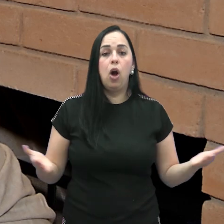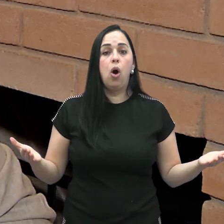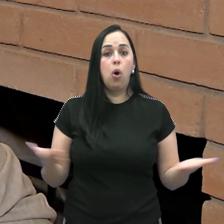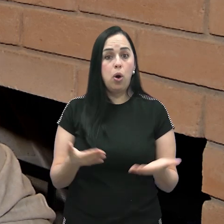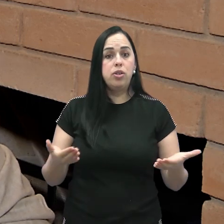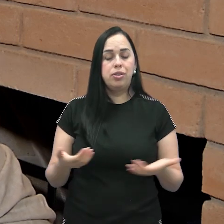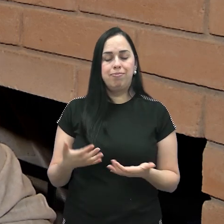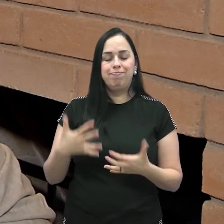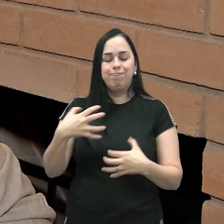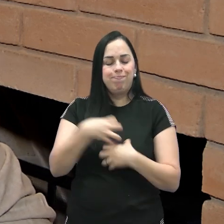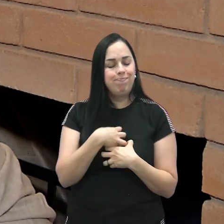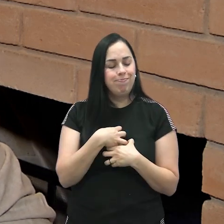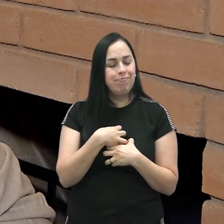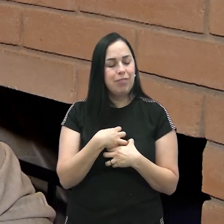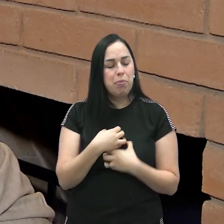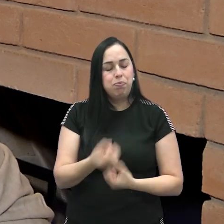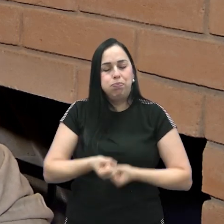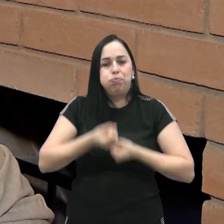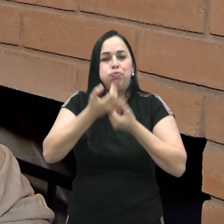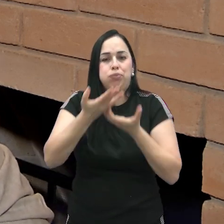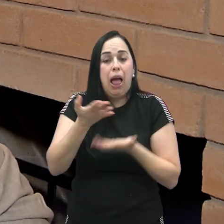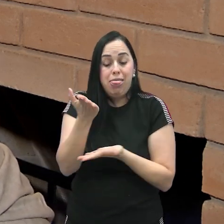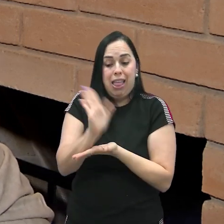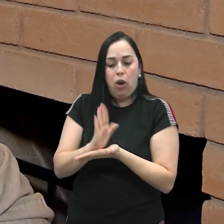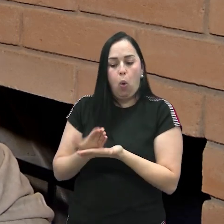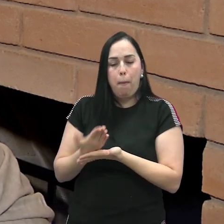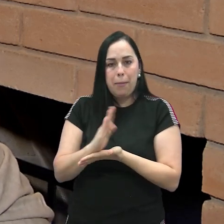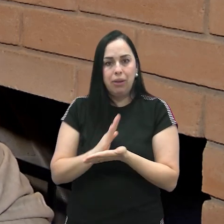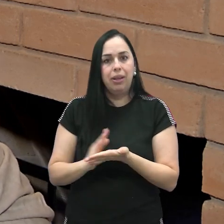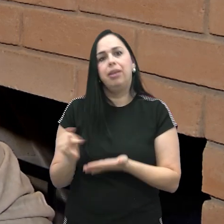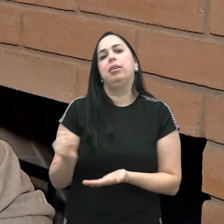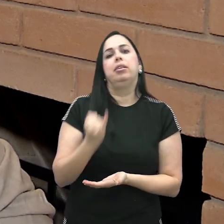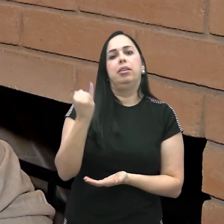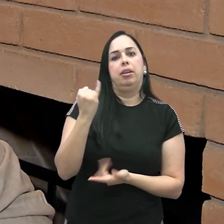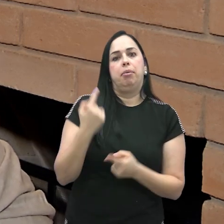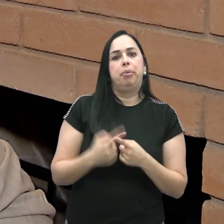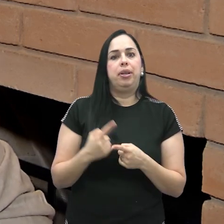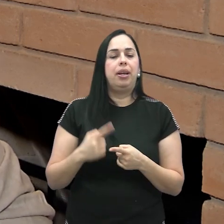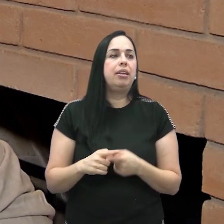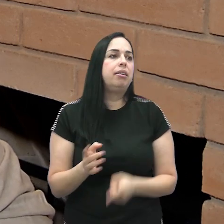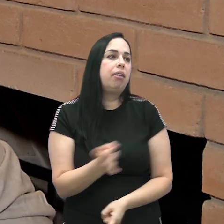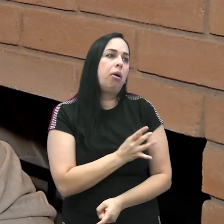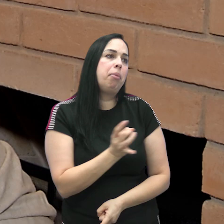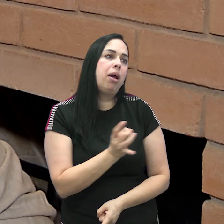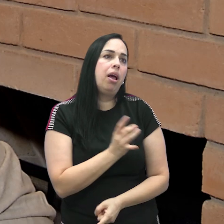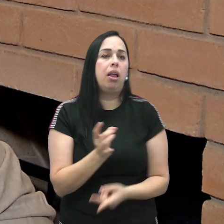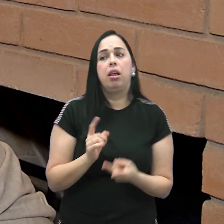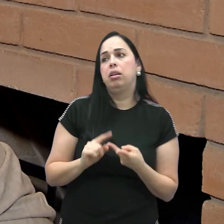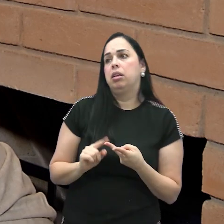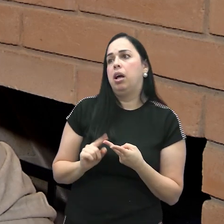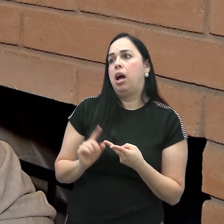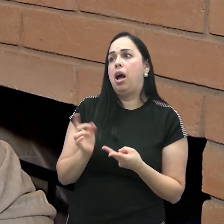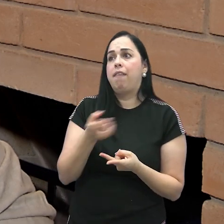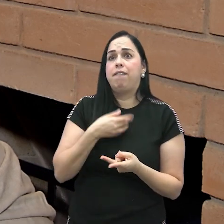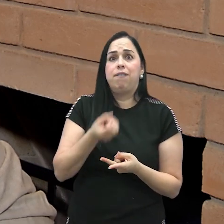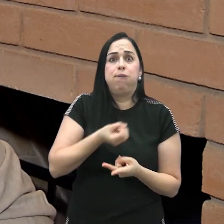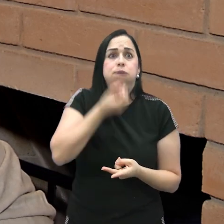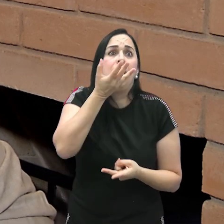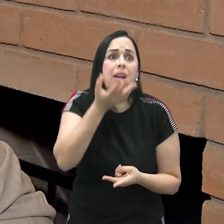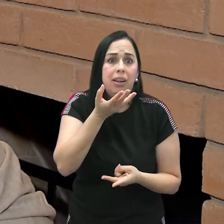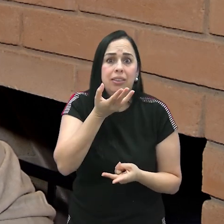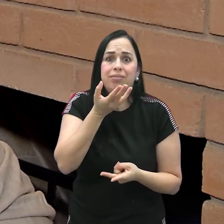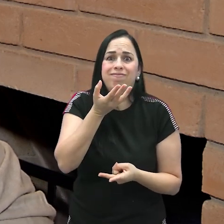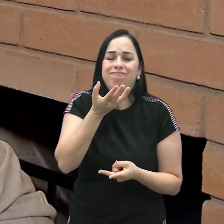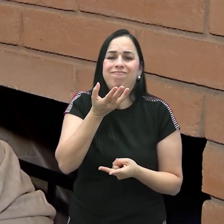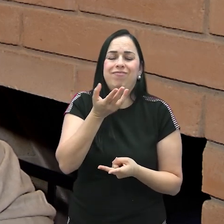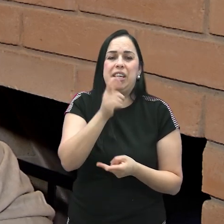consigo falar mais sobre o que me incomoda. Eu acho que isso é muito importante, porque às vezes você fica com medo, fica com receio de falar alguma coisa